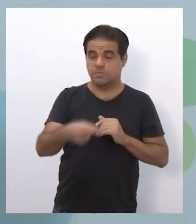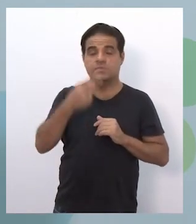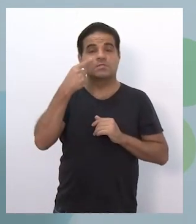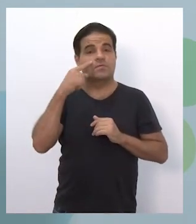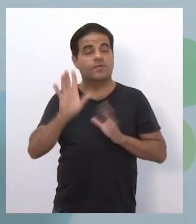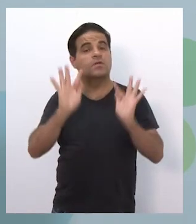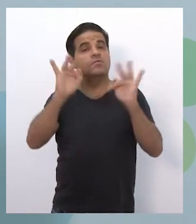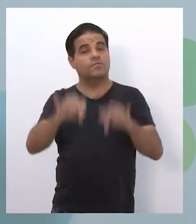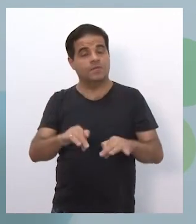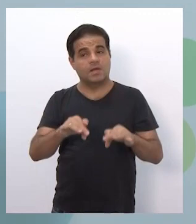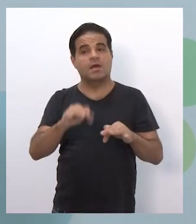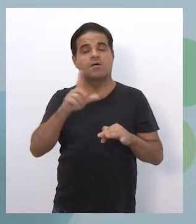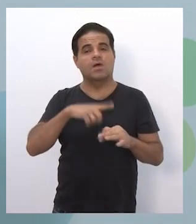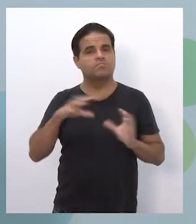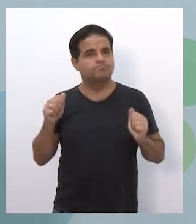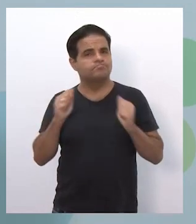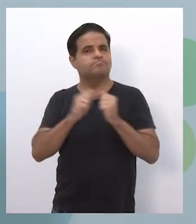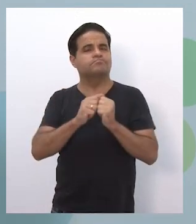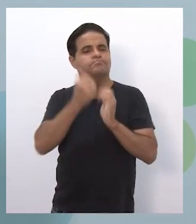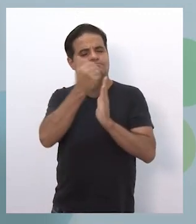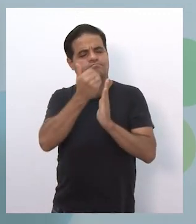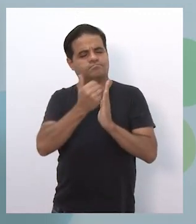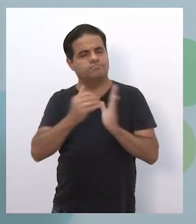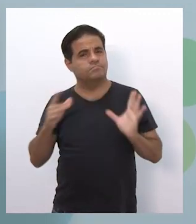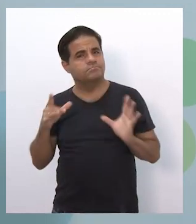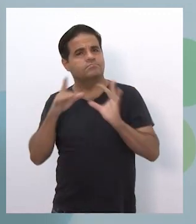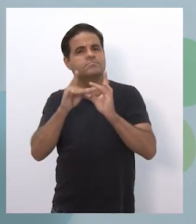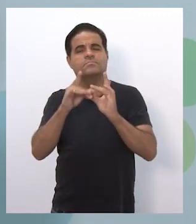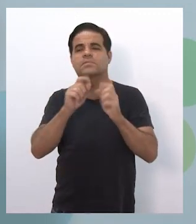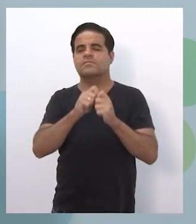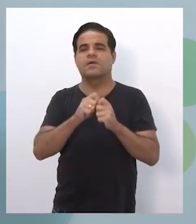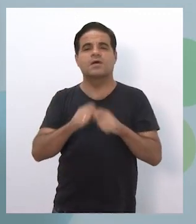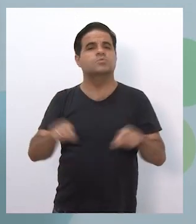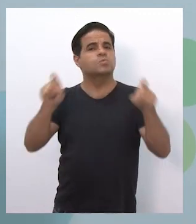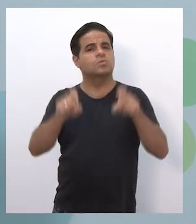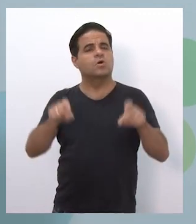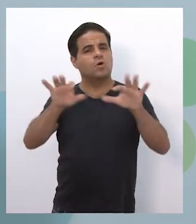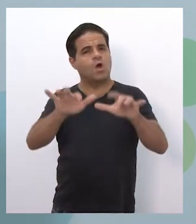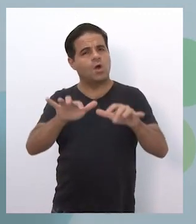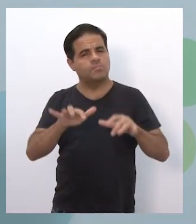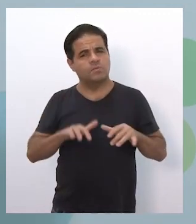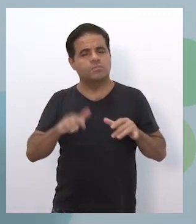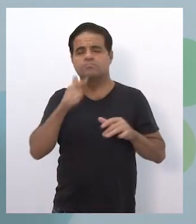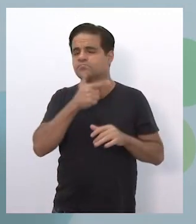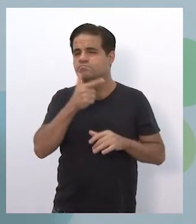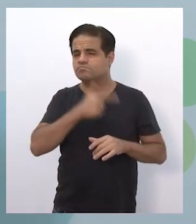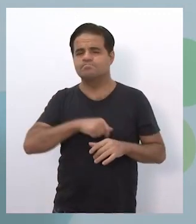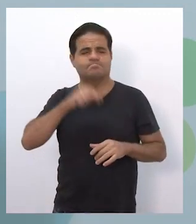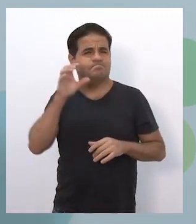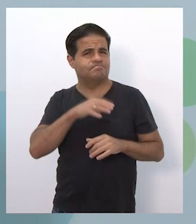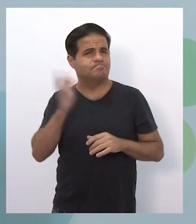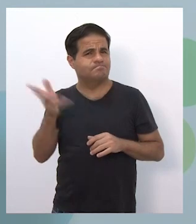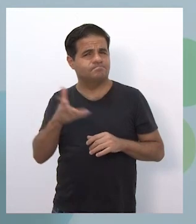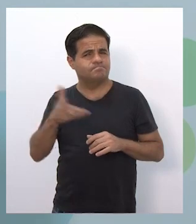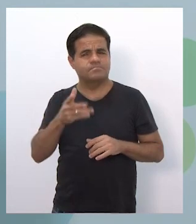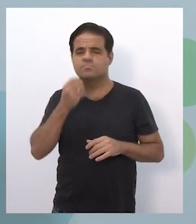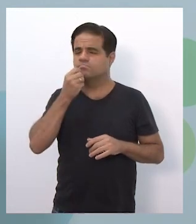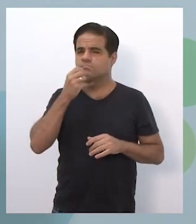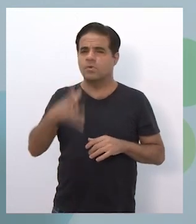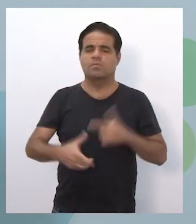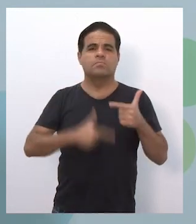que no final é um conjunto que se liga e faz o computador ficar muito, muito rápido, né? Um computador bom para